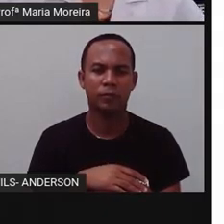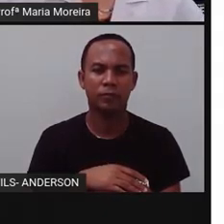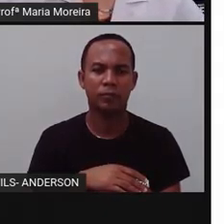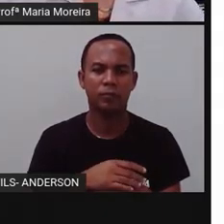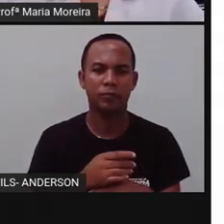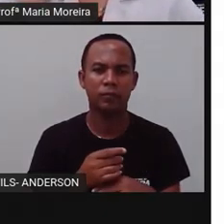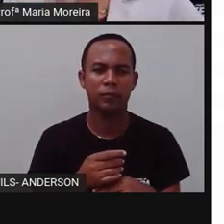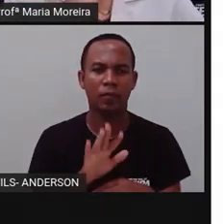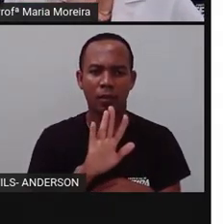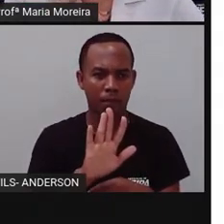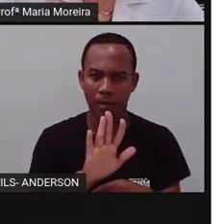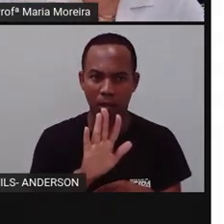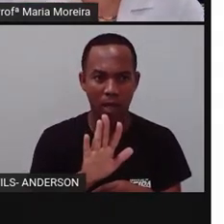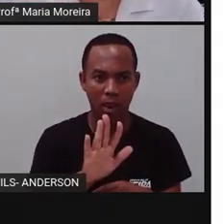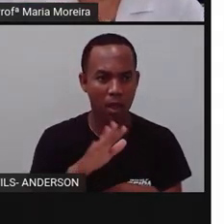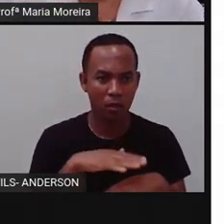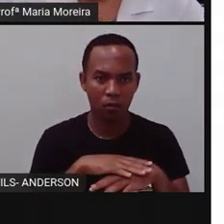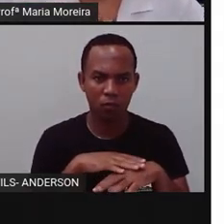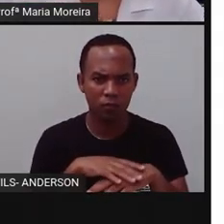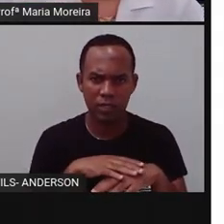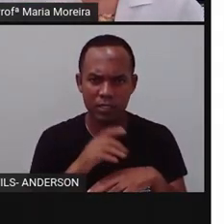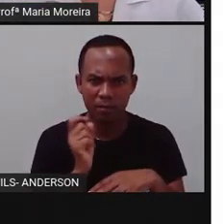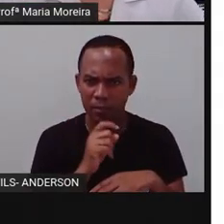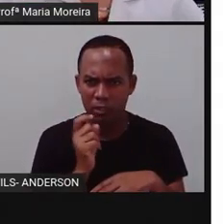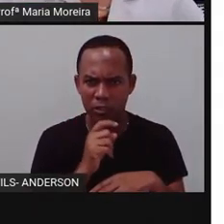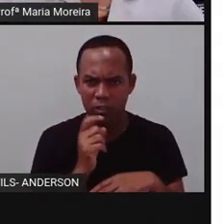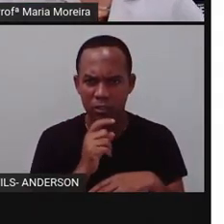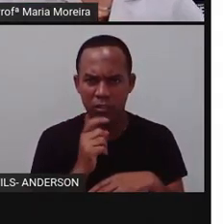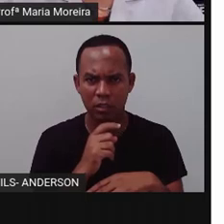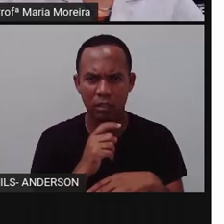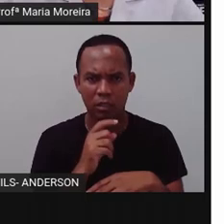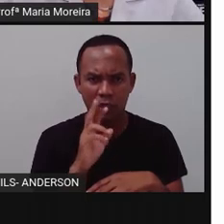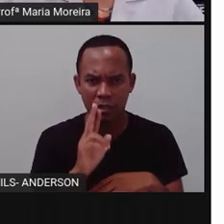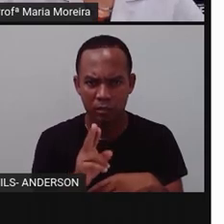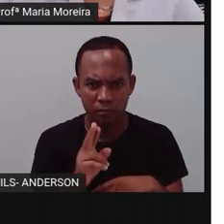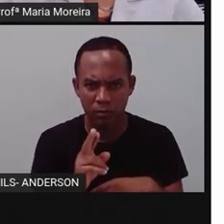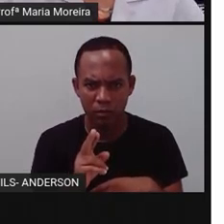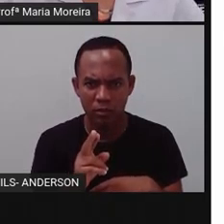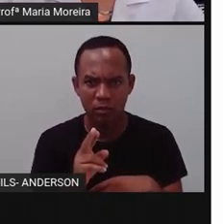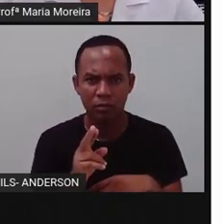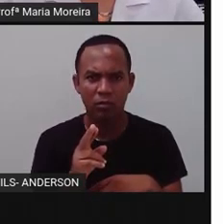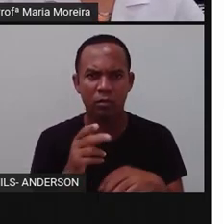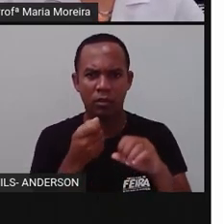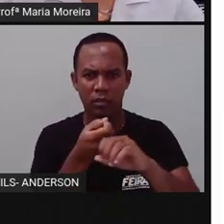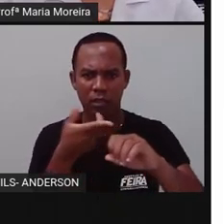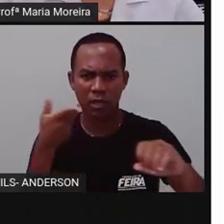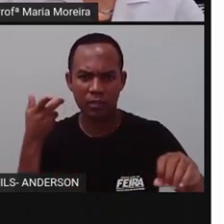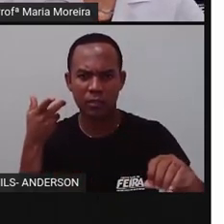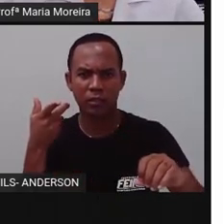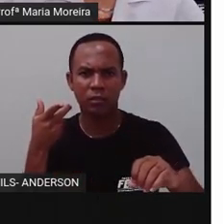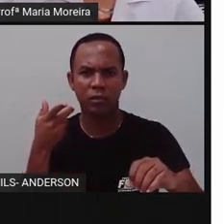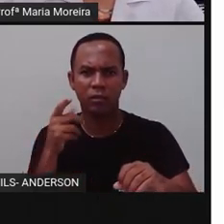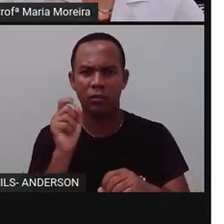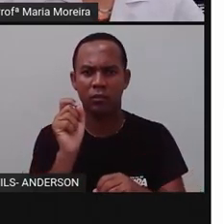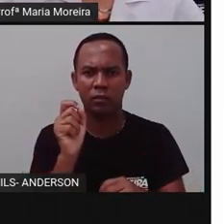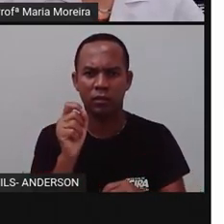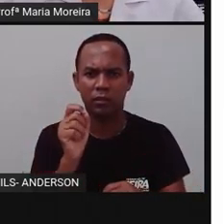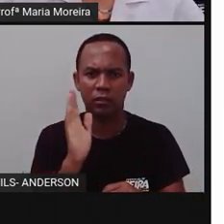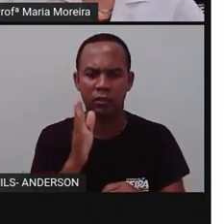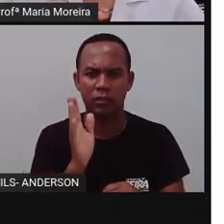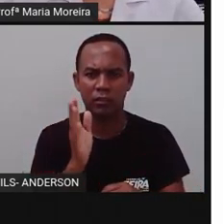Chega de conversa, chega de mentira, responderam os caçadores, que já tinham sido vítima das